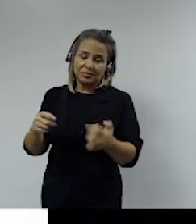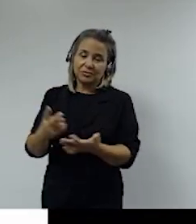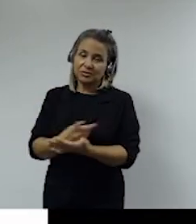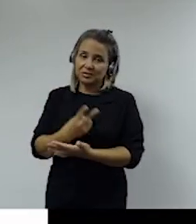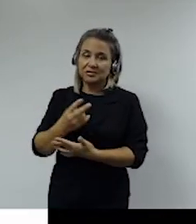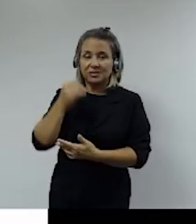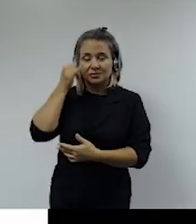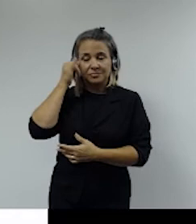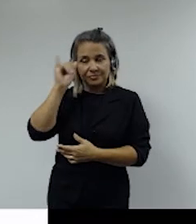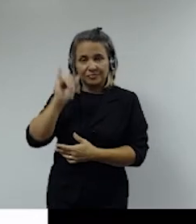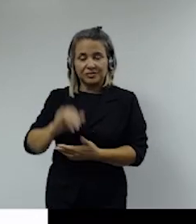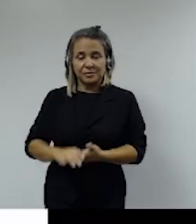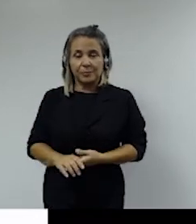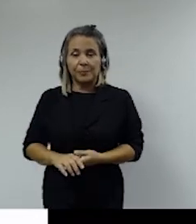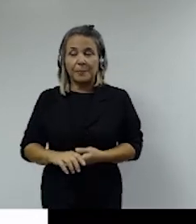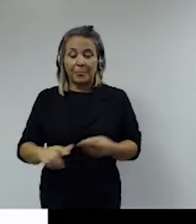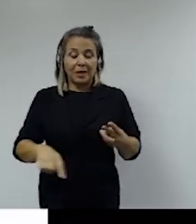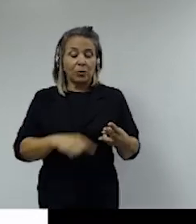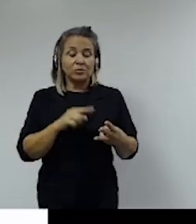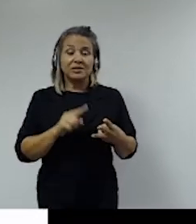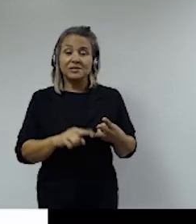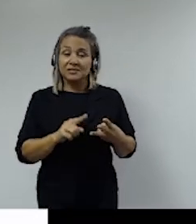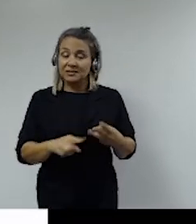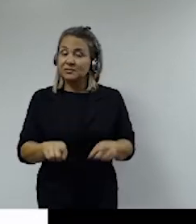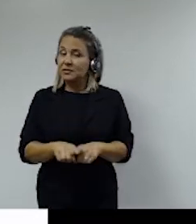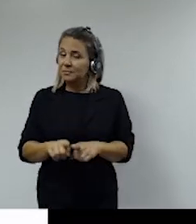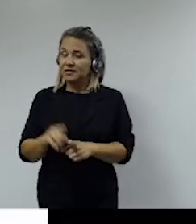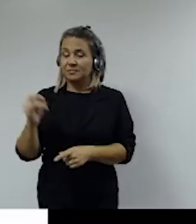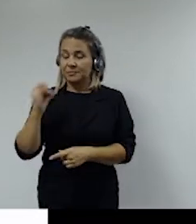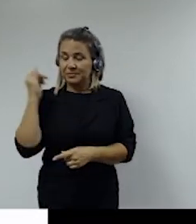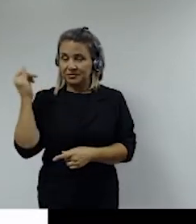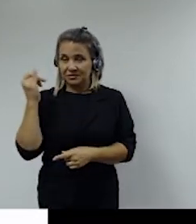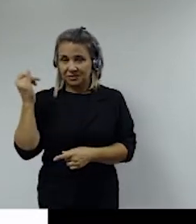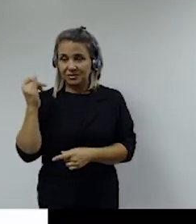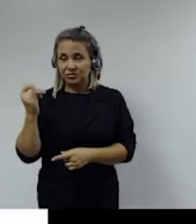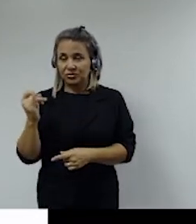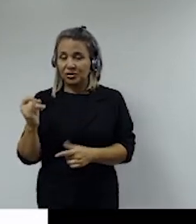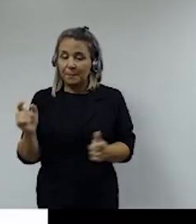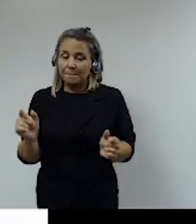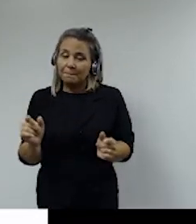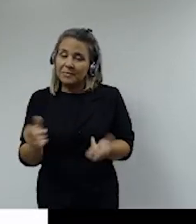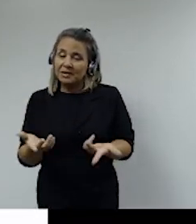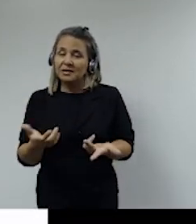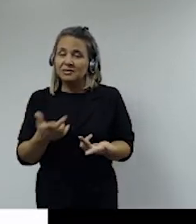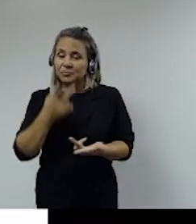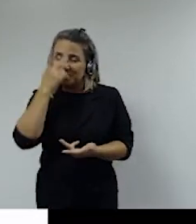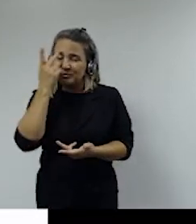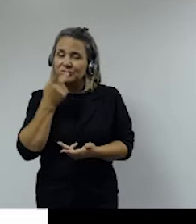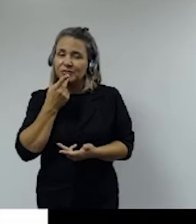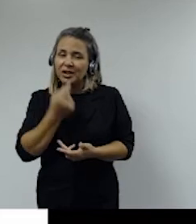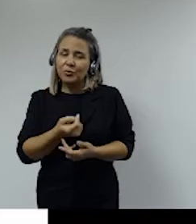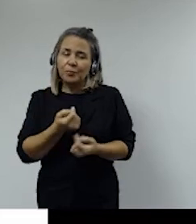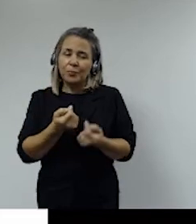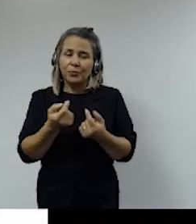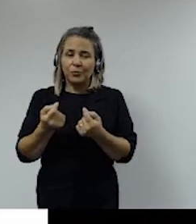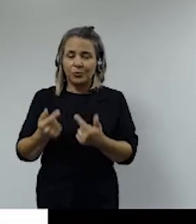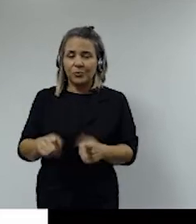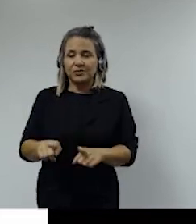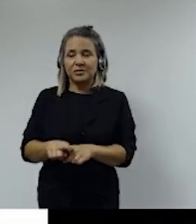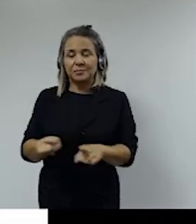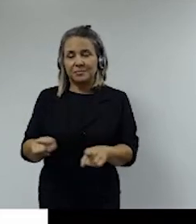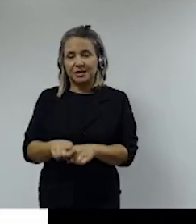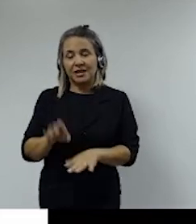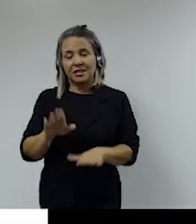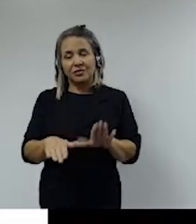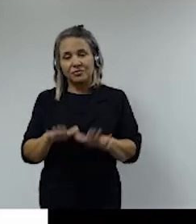preventivo. O terceiro efeito que eu acho muito interessante, que eu acho que é um pouco menos comentado, é um efeito mais,